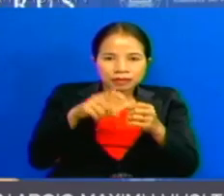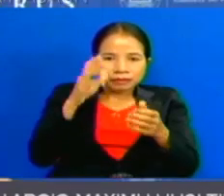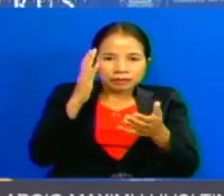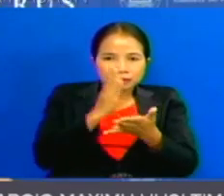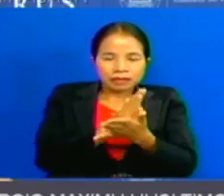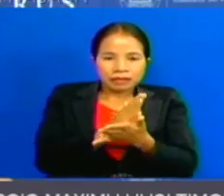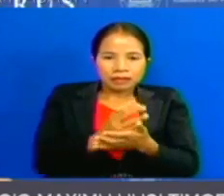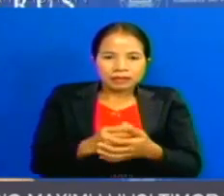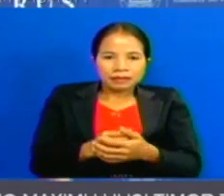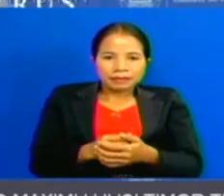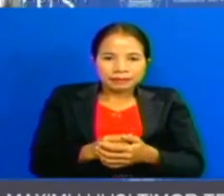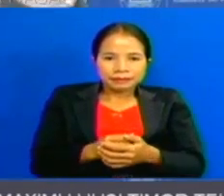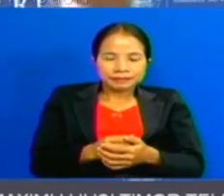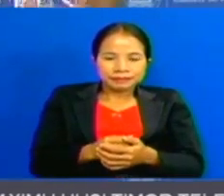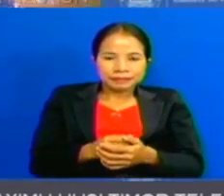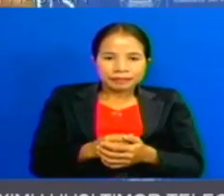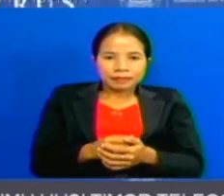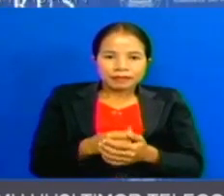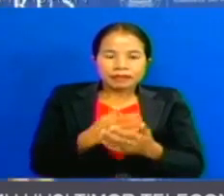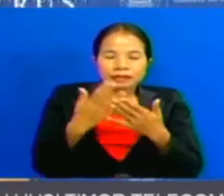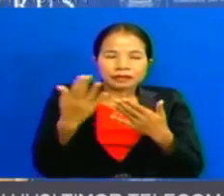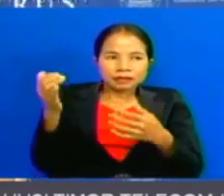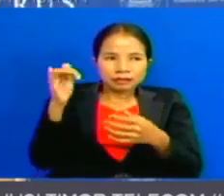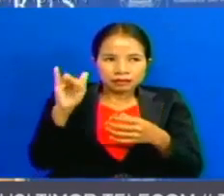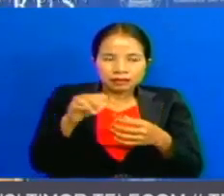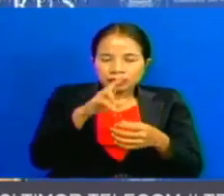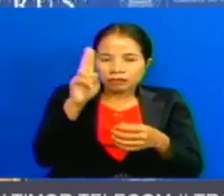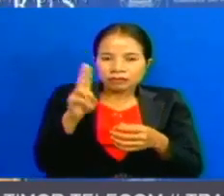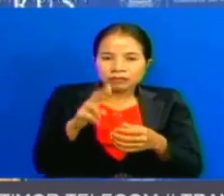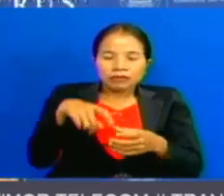produção, ninguém faz, ninguém ala, será que durante o uso de fura.